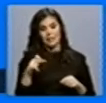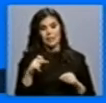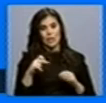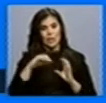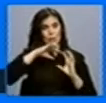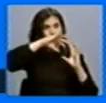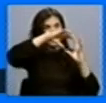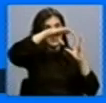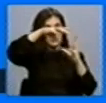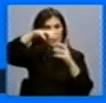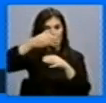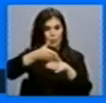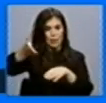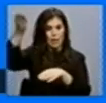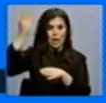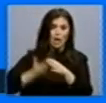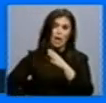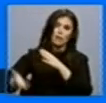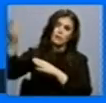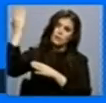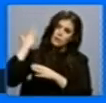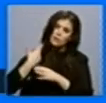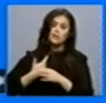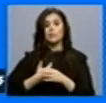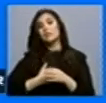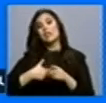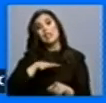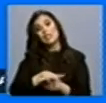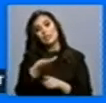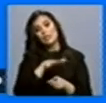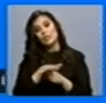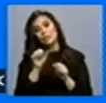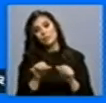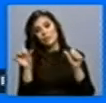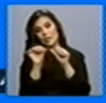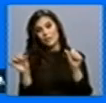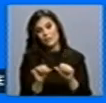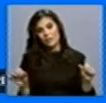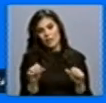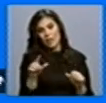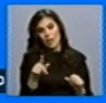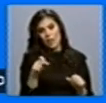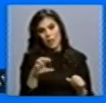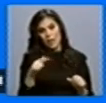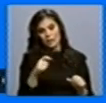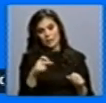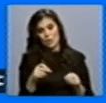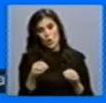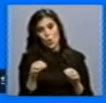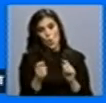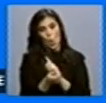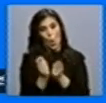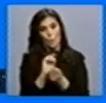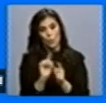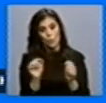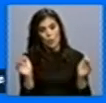passado, que terá agitado, perturbado gravitacionalmente a nossa própria Via Láctea, não a alterou, porque era uma galáxia anã muito mais pequenina,